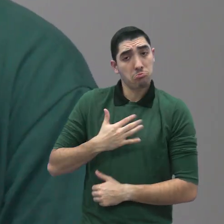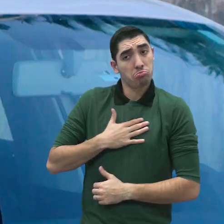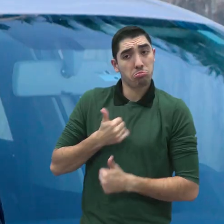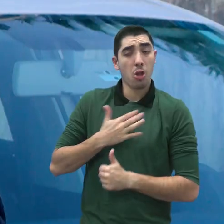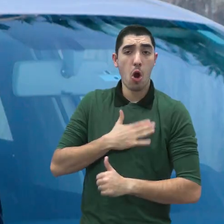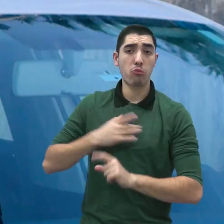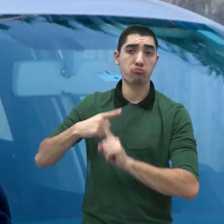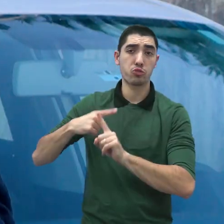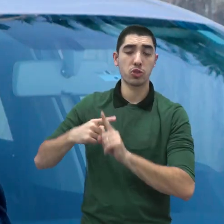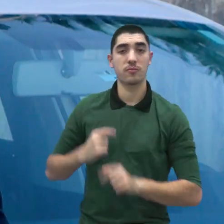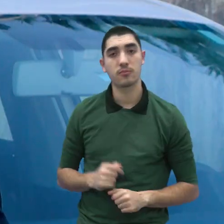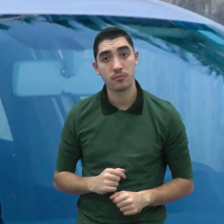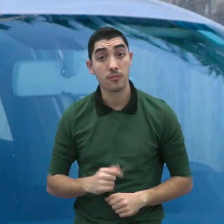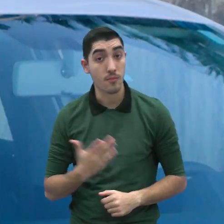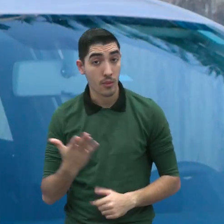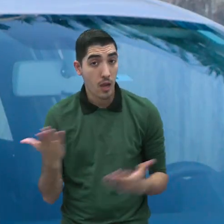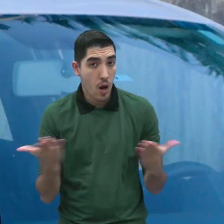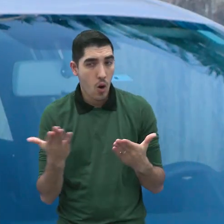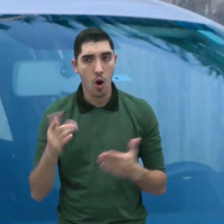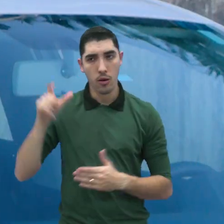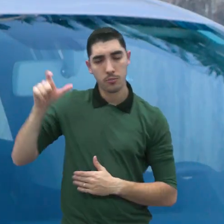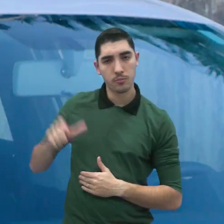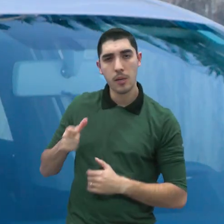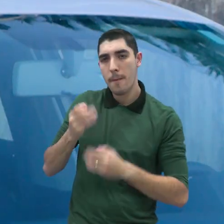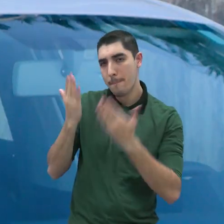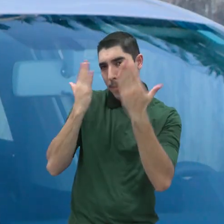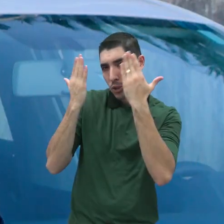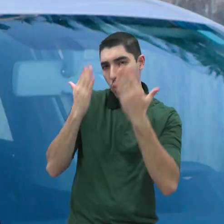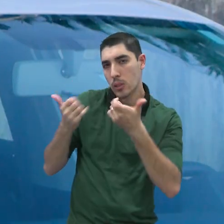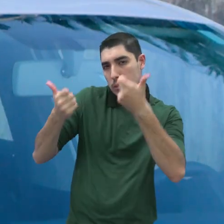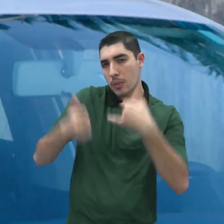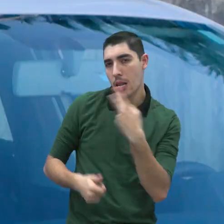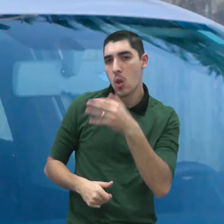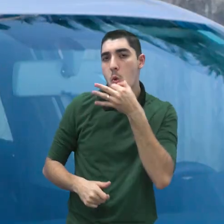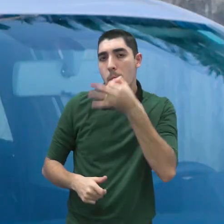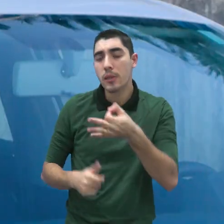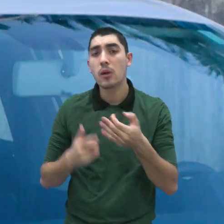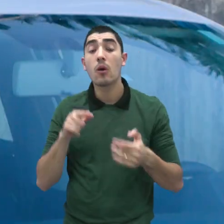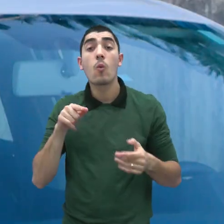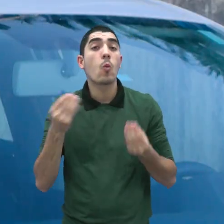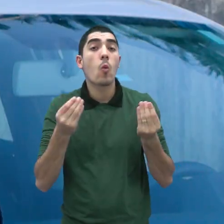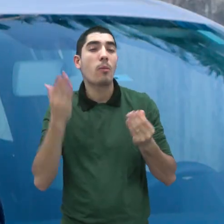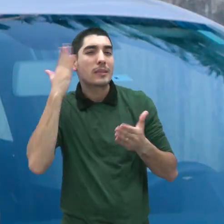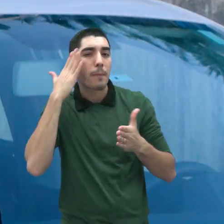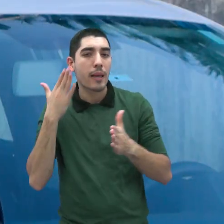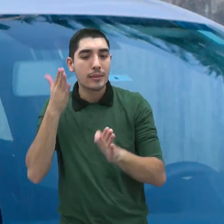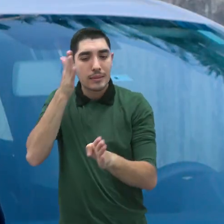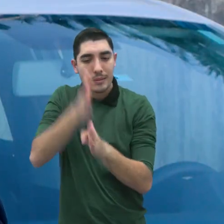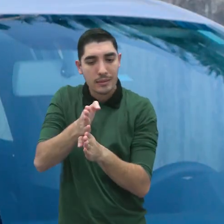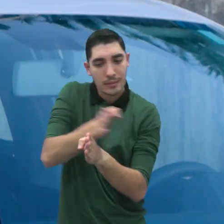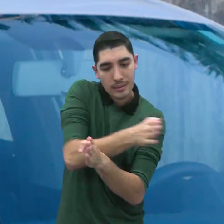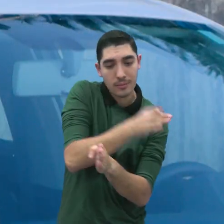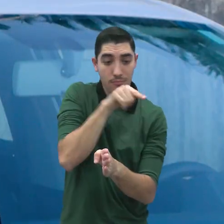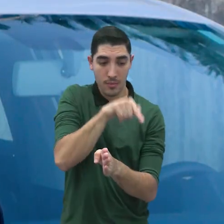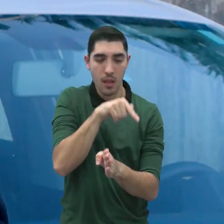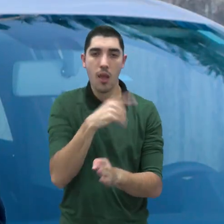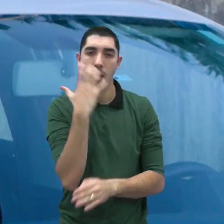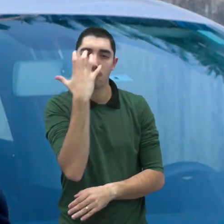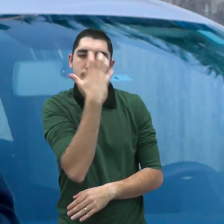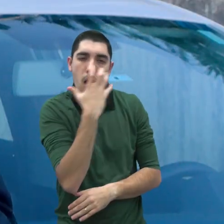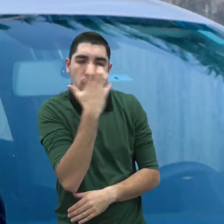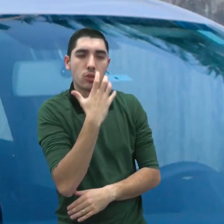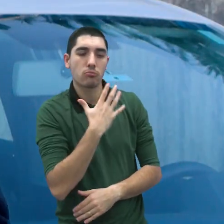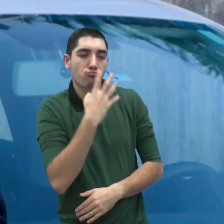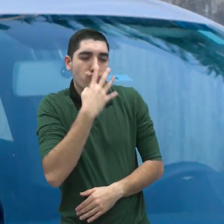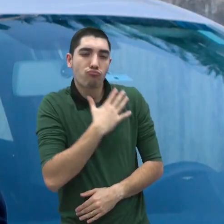para mim. A gente resolveu buscar a opinião de um psicólogo para entender onde é que está esse limite entre a paixão e o fanatismo. O Guilherme, que vai nos receber,